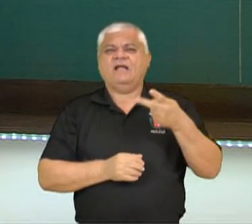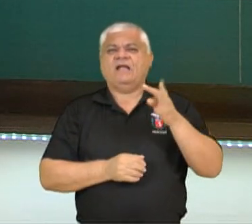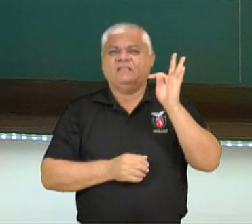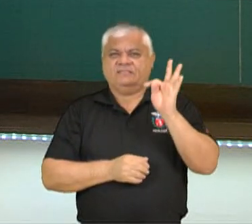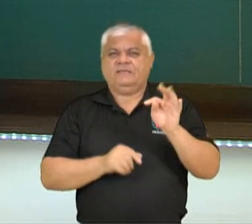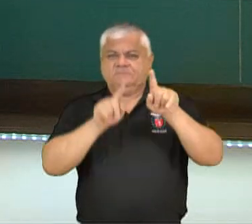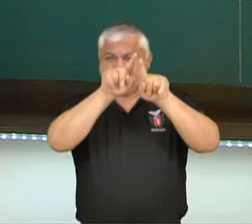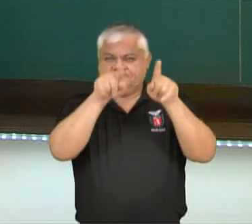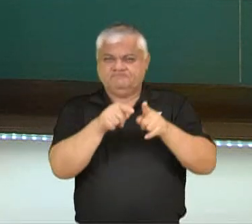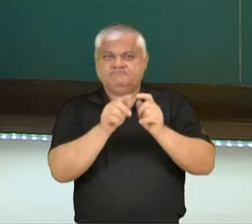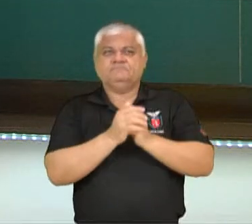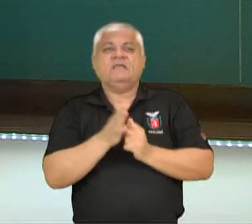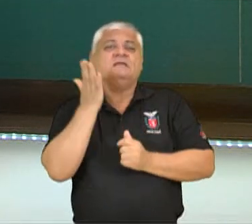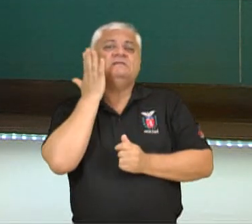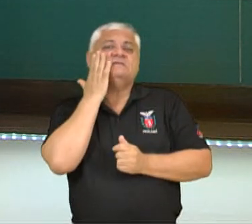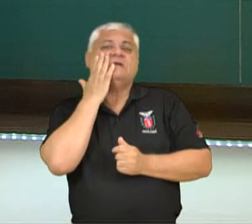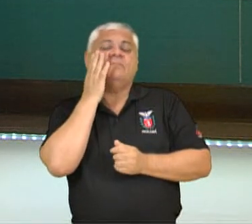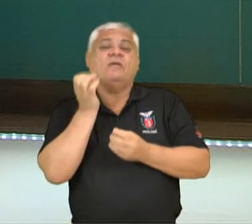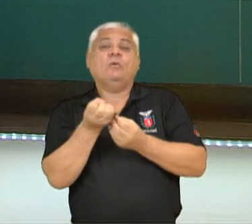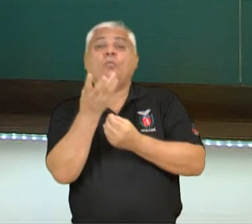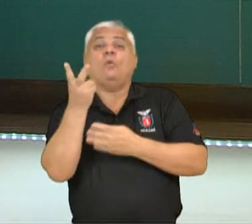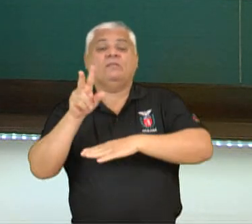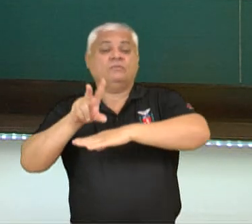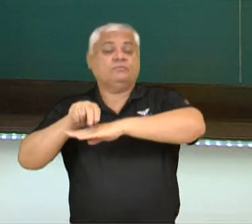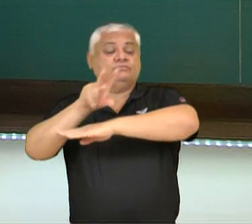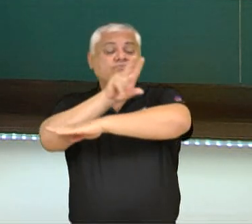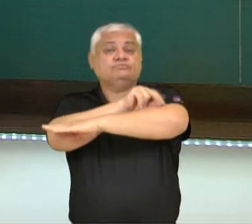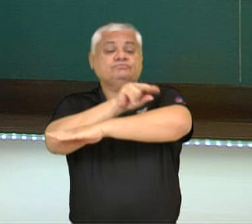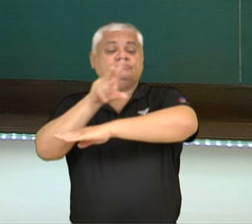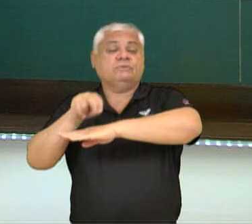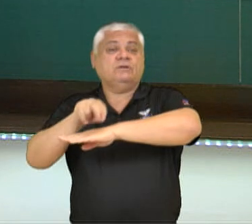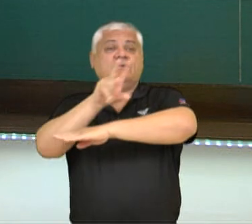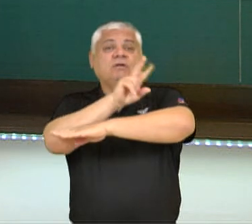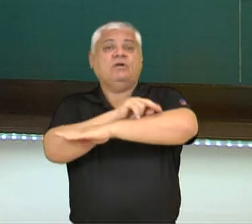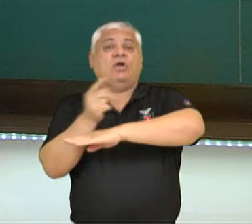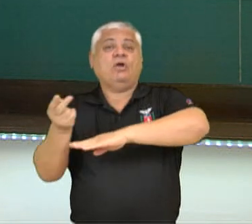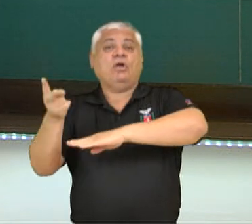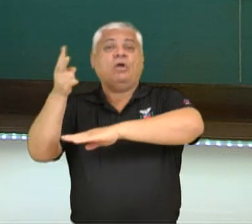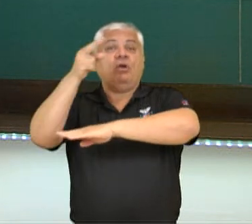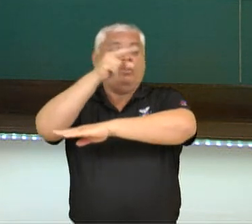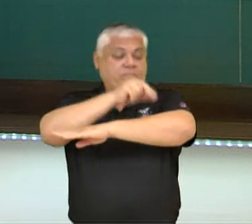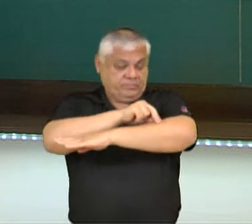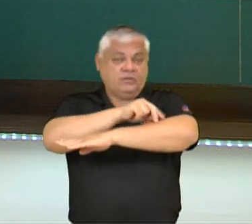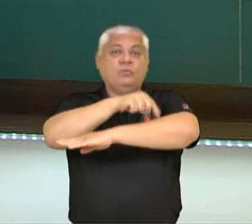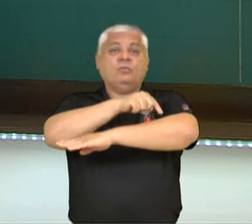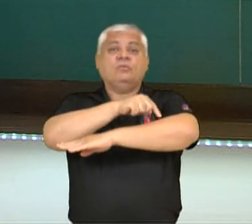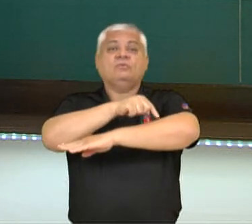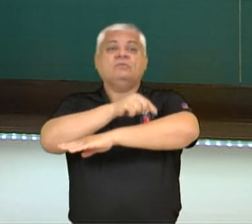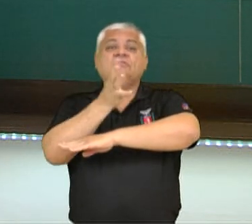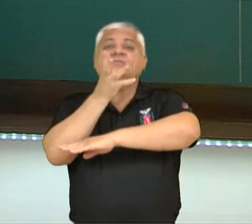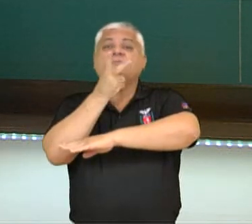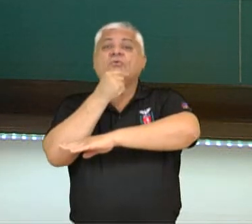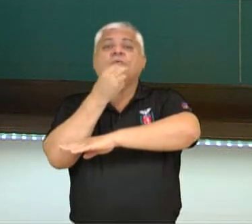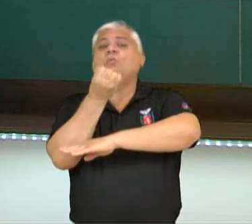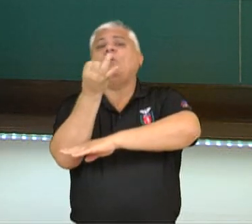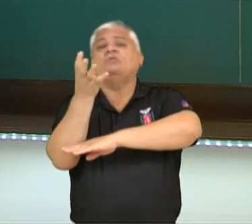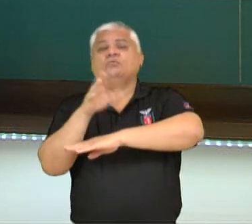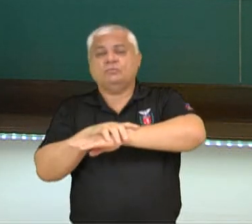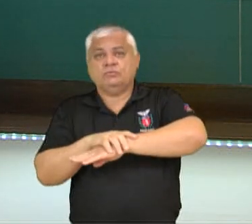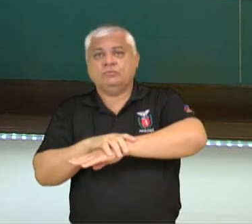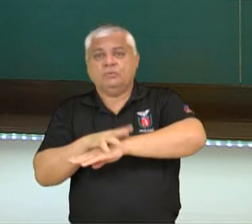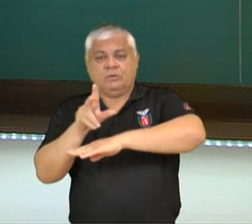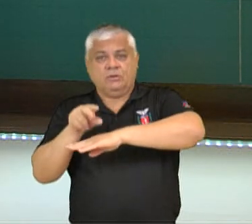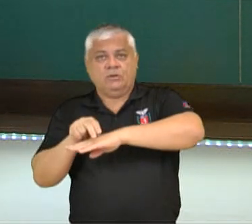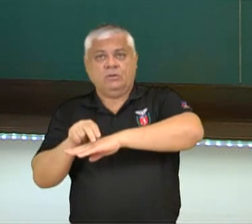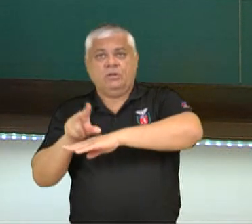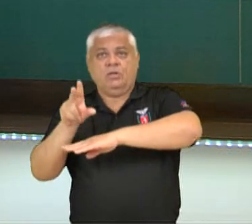né? Eu preciso saber o instante t em que o grilo retorna ao solo. Temos que interpretar isso, né? O que é